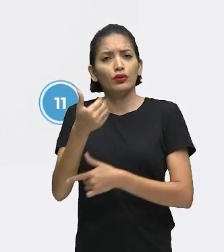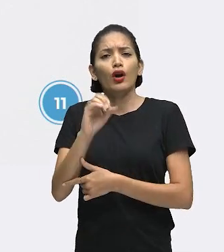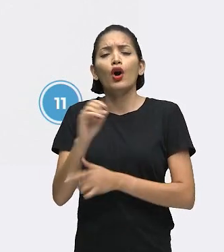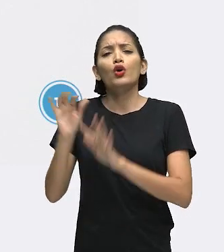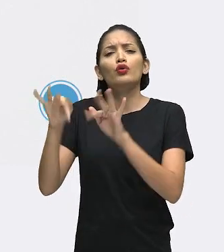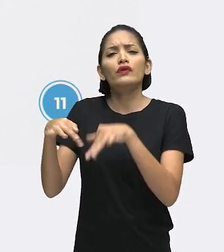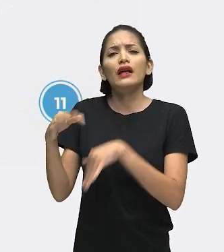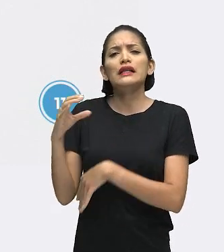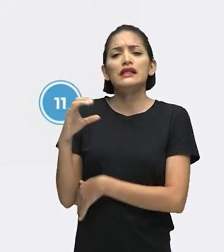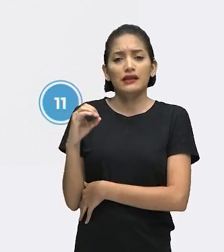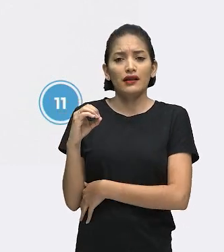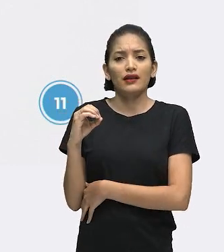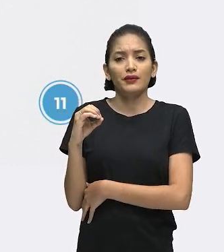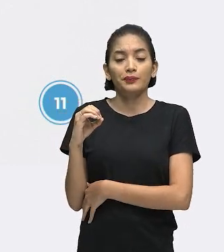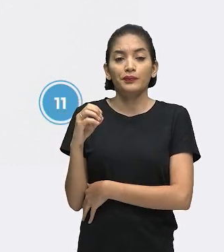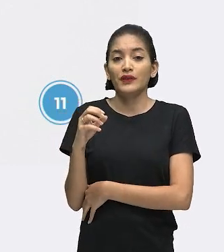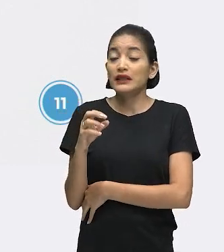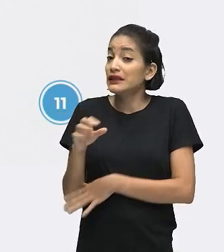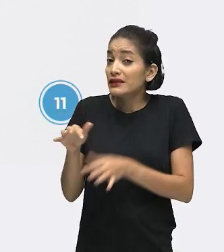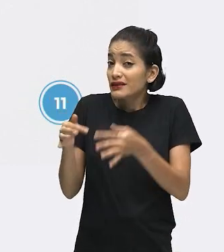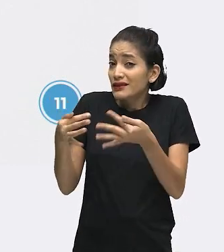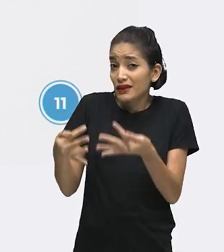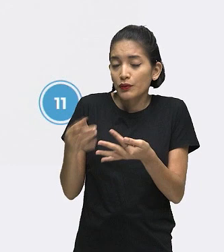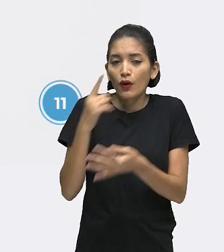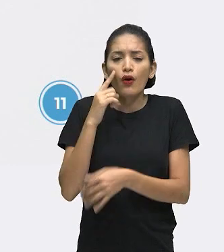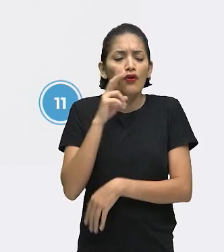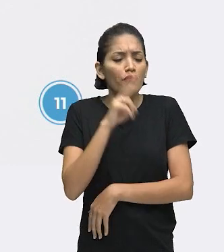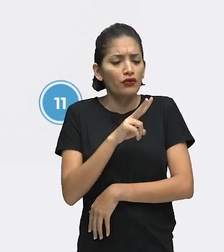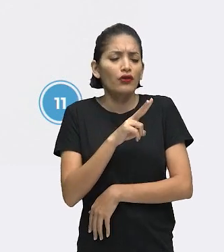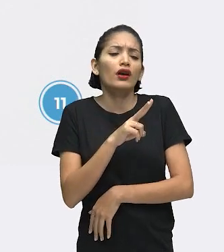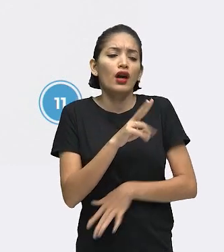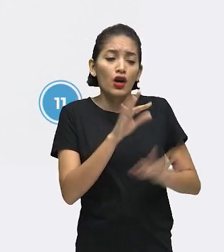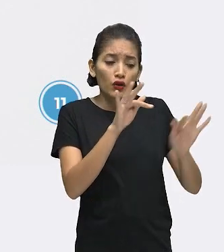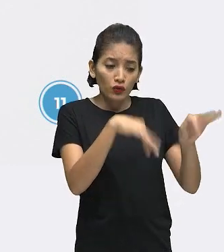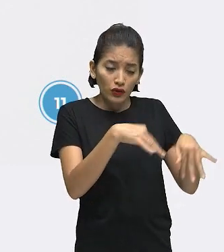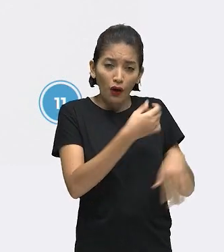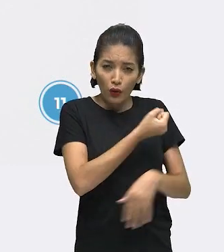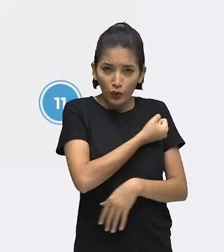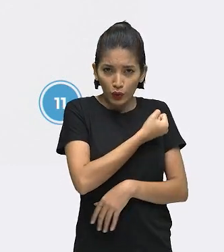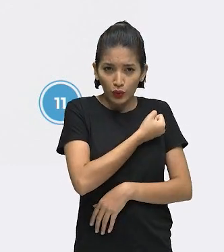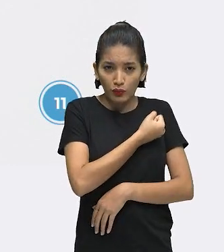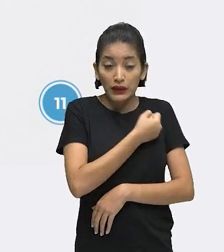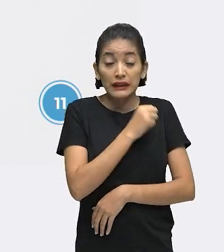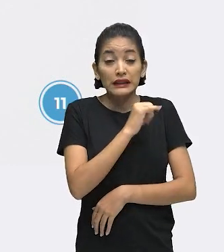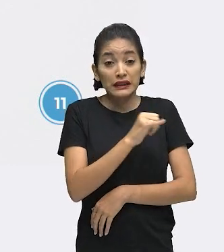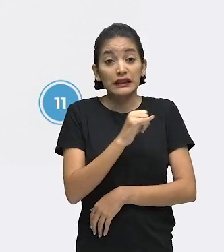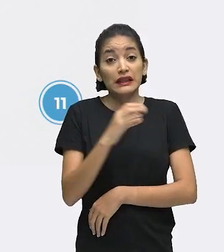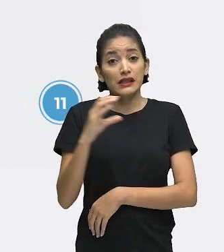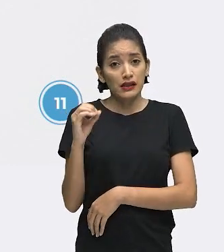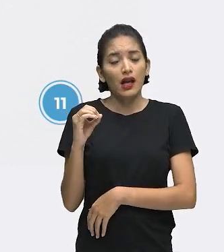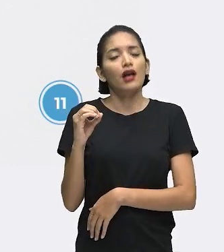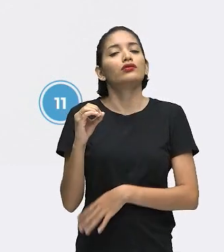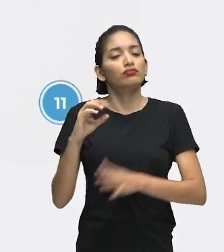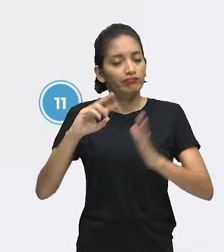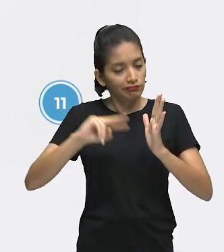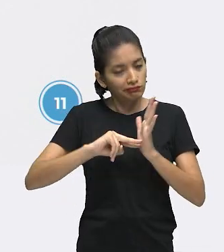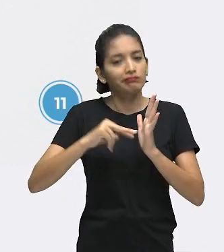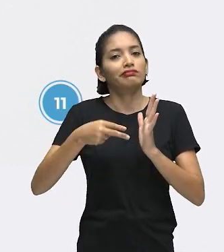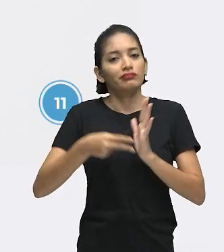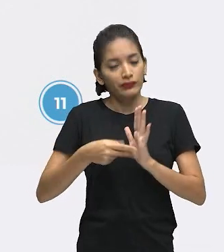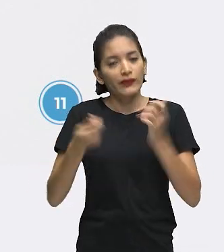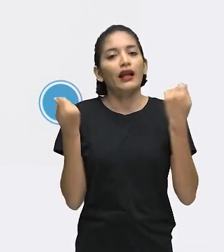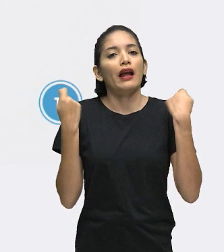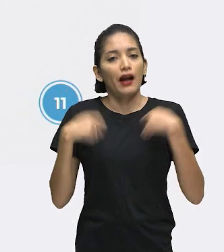em 0. Então, olha só, simplesmente a gente olha para o último algarismo. Se ele for 0, significa que ele